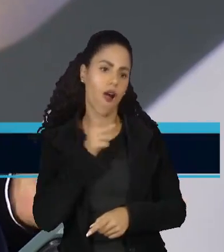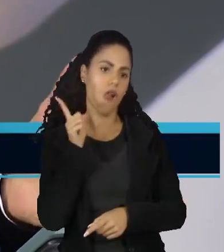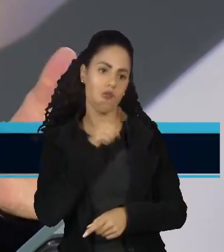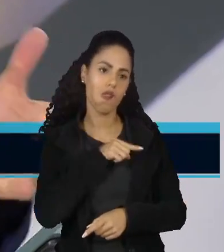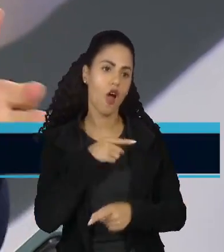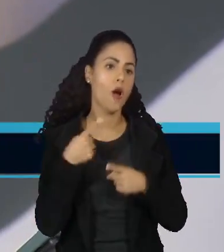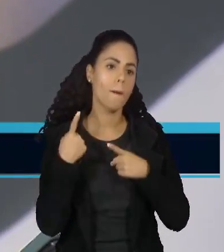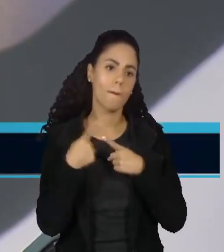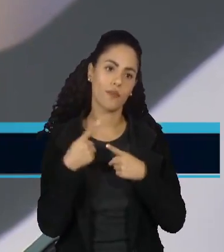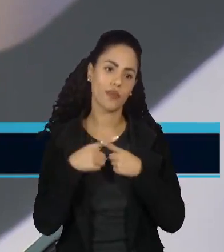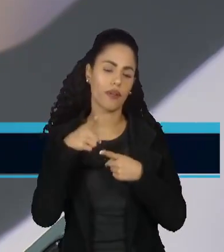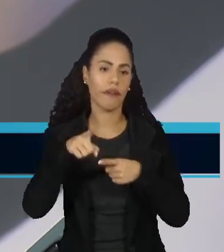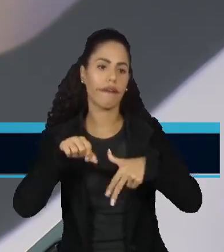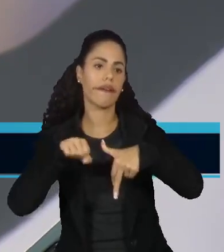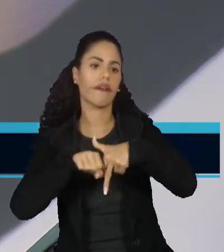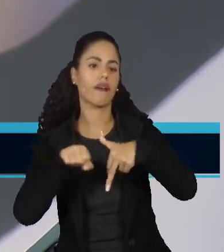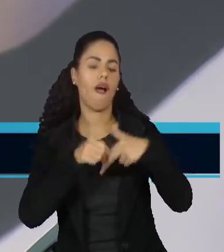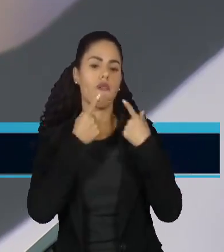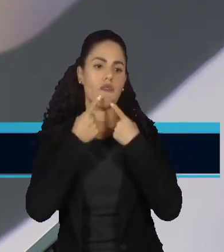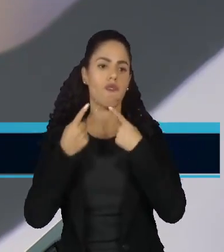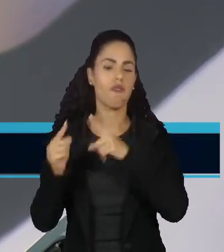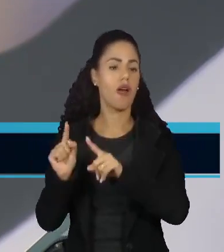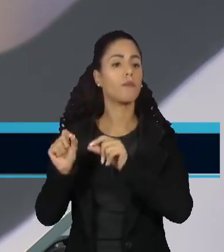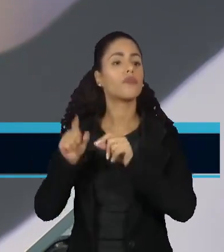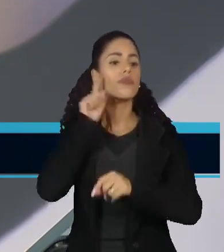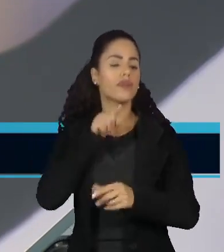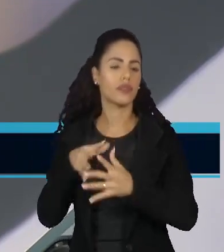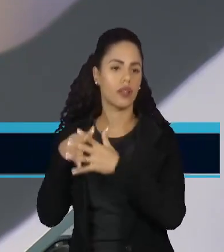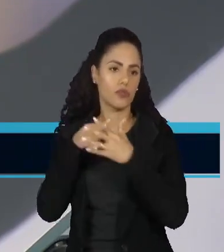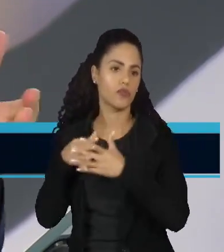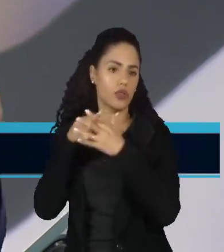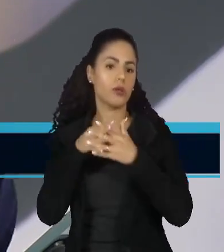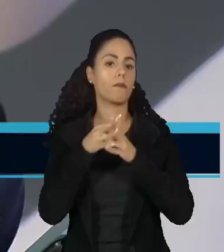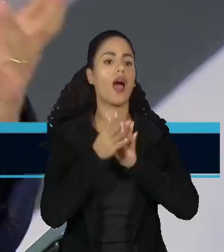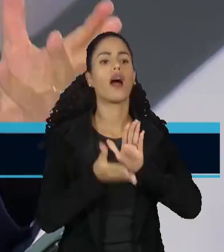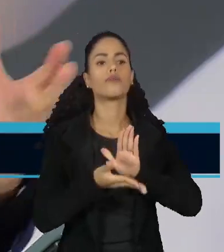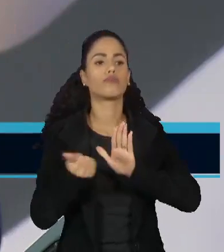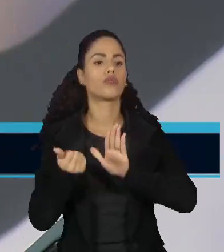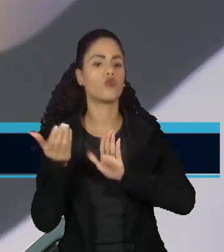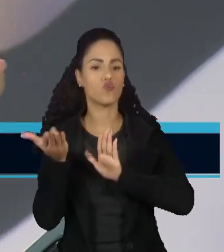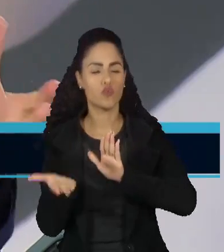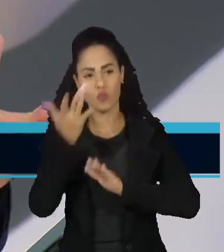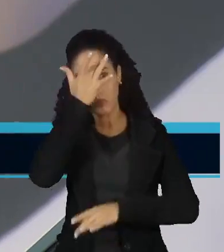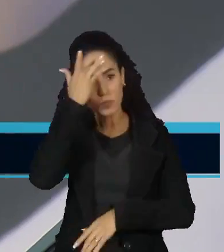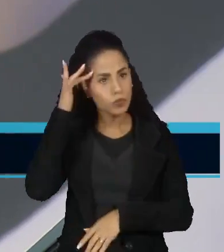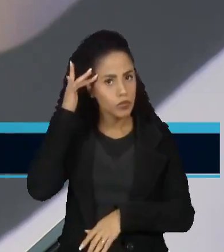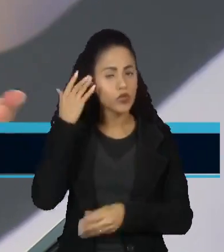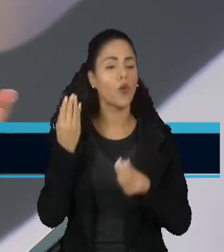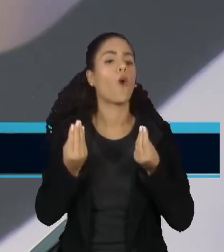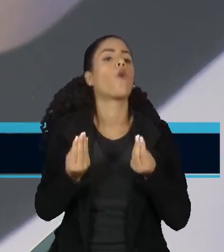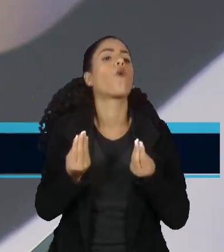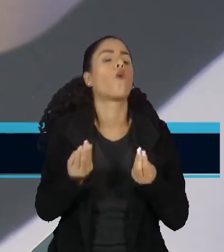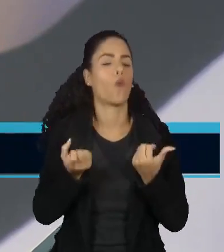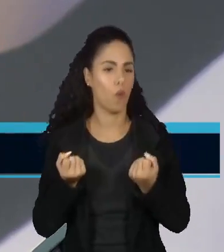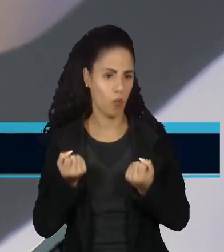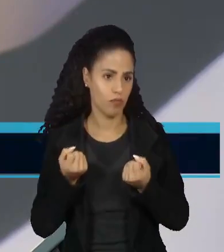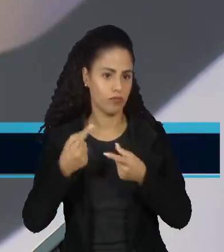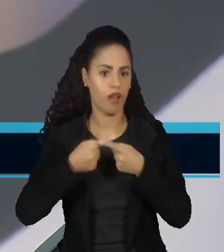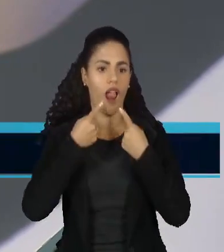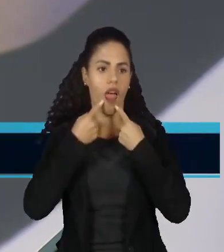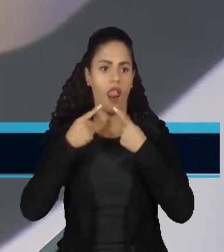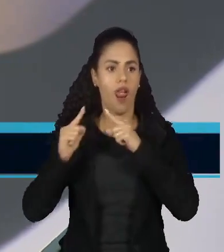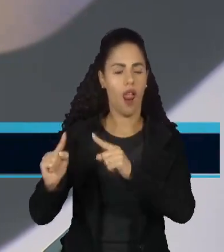o Kremlin criticar os Estados Unidos pela retirada de um candidato, realmente uma autocracia,